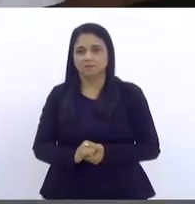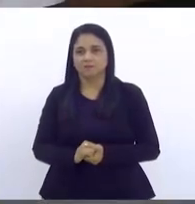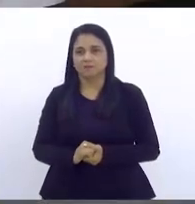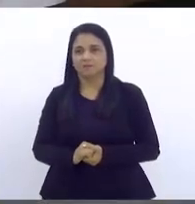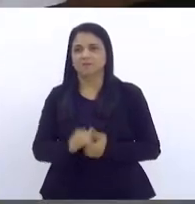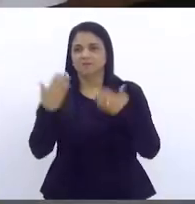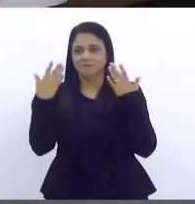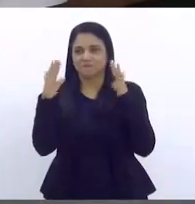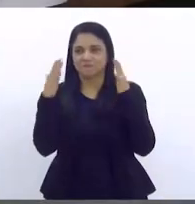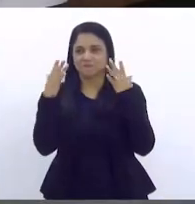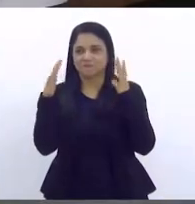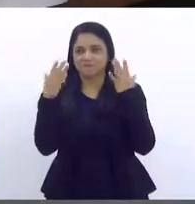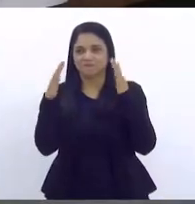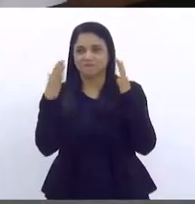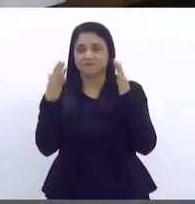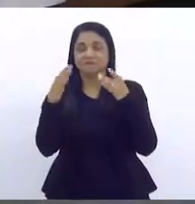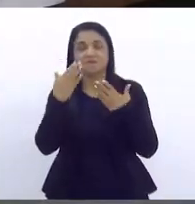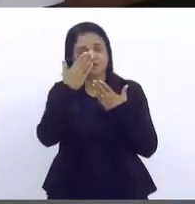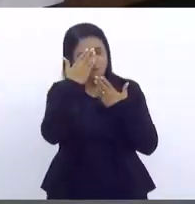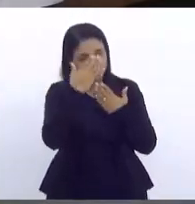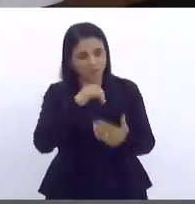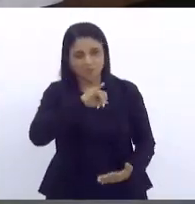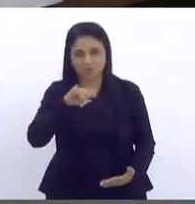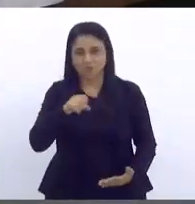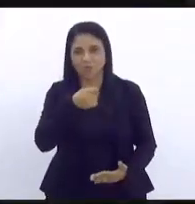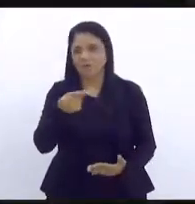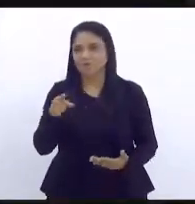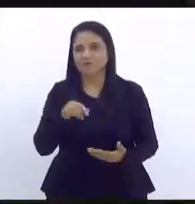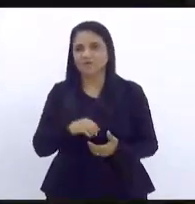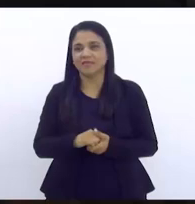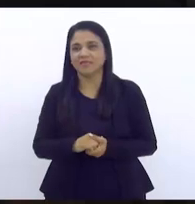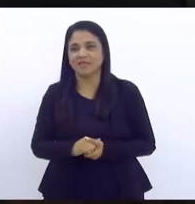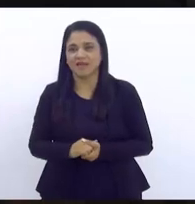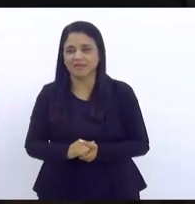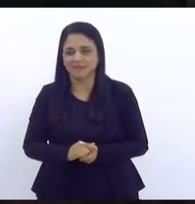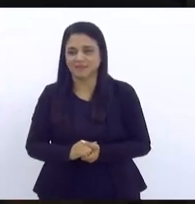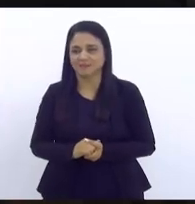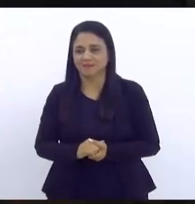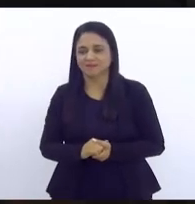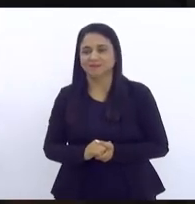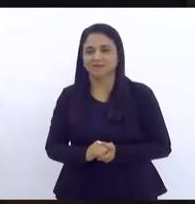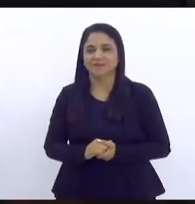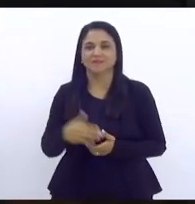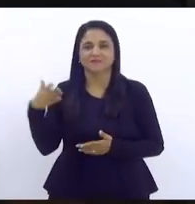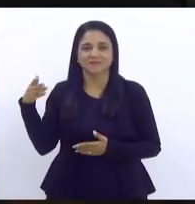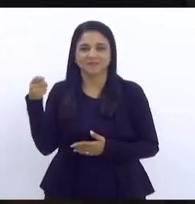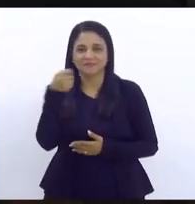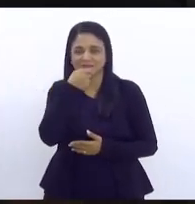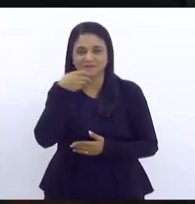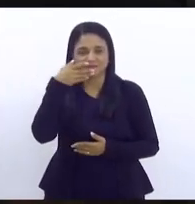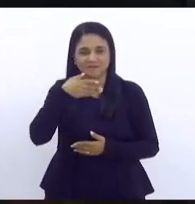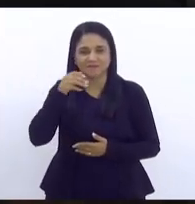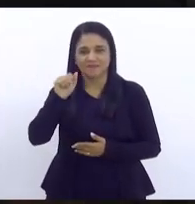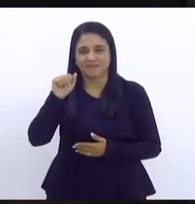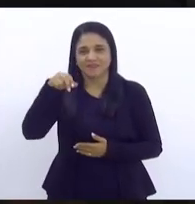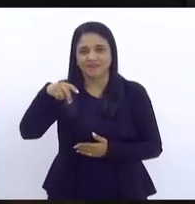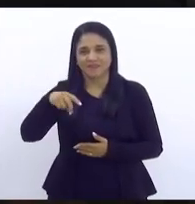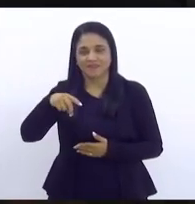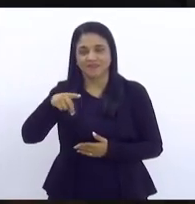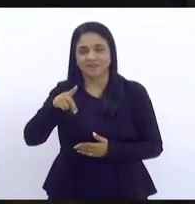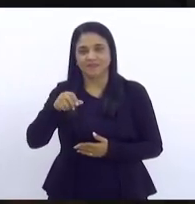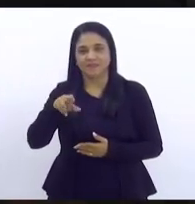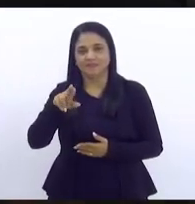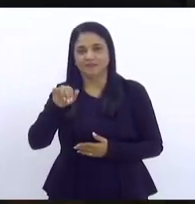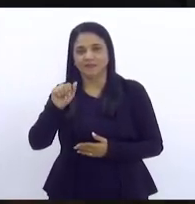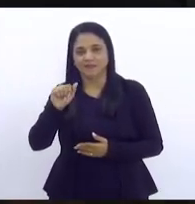obrigado Muito obrigada João Eh chama agora para fazer uso da palavra Adriana soteiro presidente do comitê pelo bloco